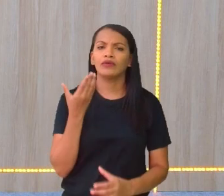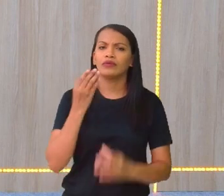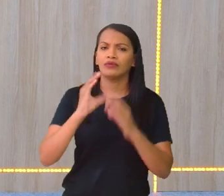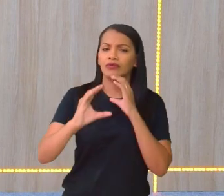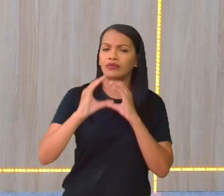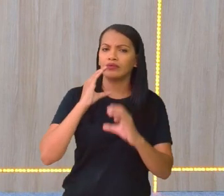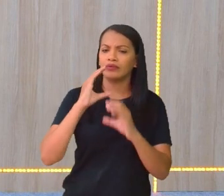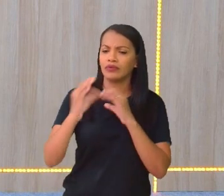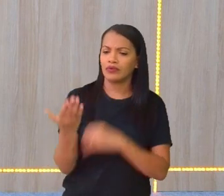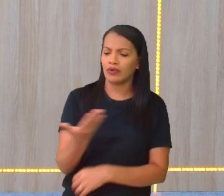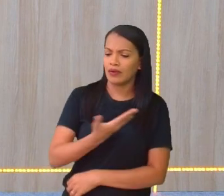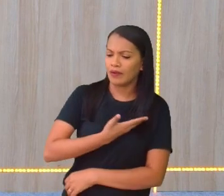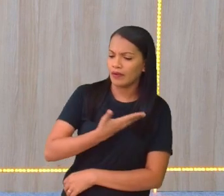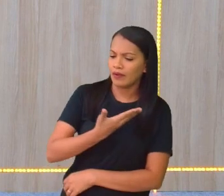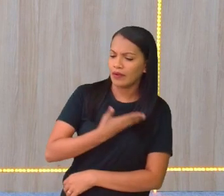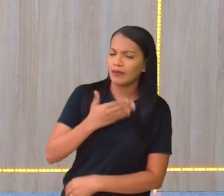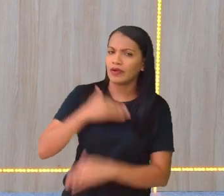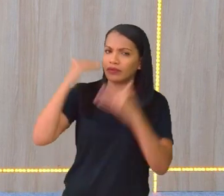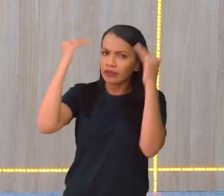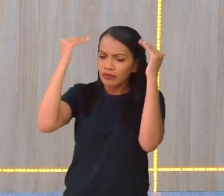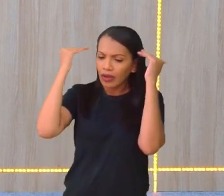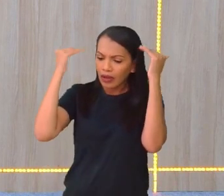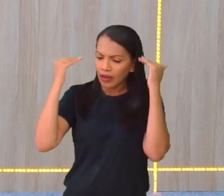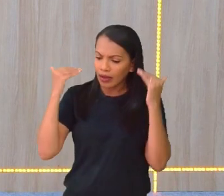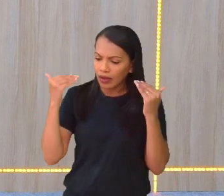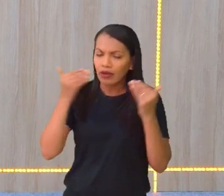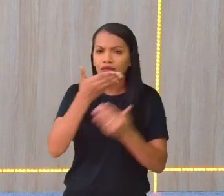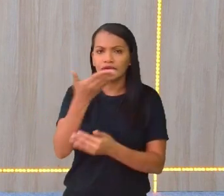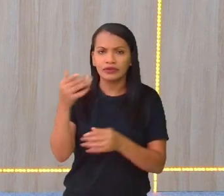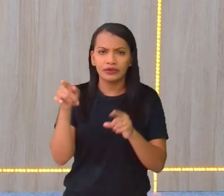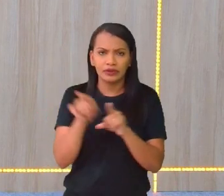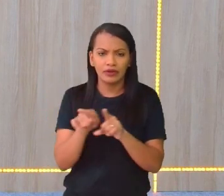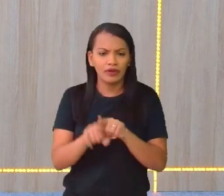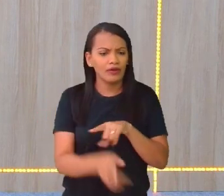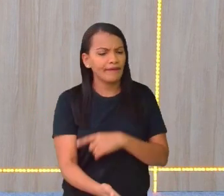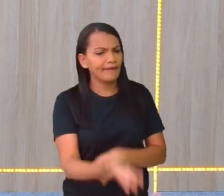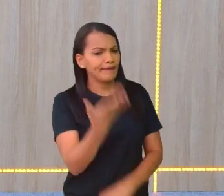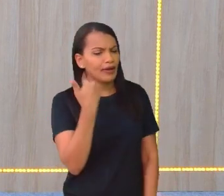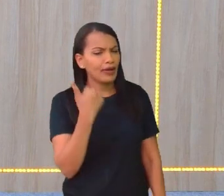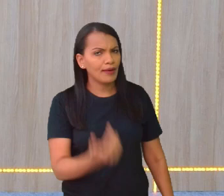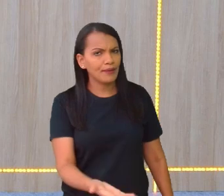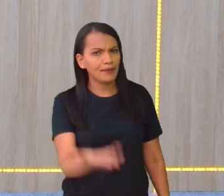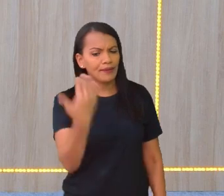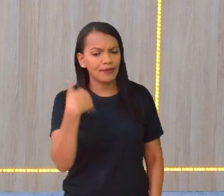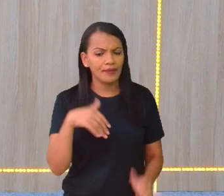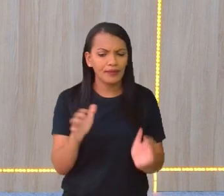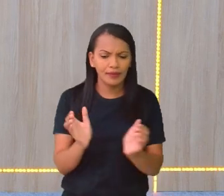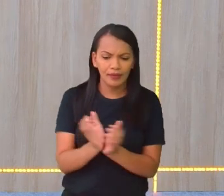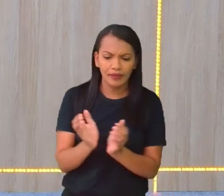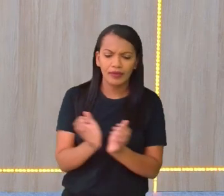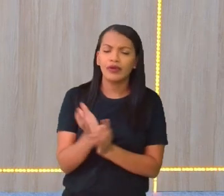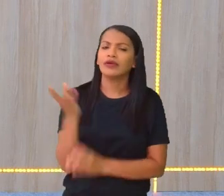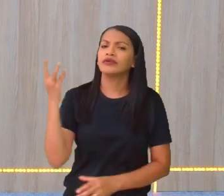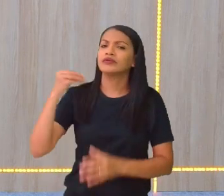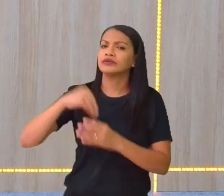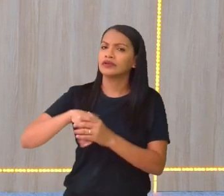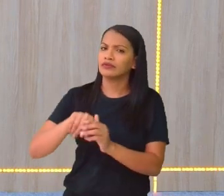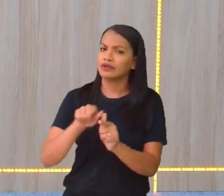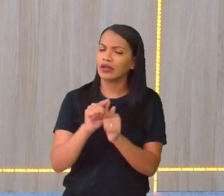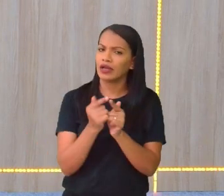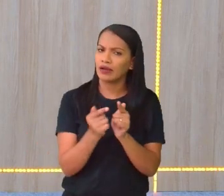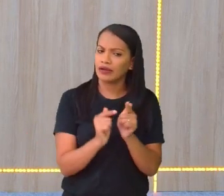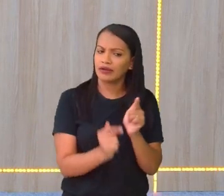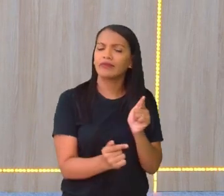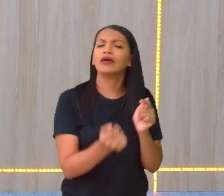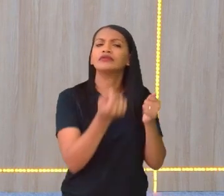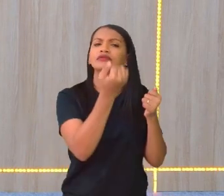minha parceira de trabalho, Camille Borba, aqui com vocês. Eu digo, simbora pessoal, estou dentro da gramática descritiva,